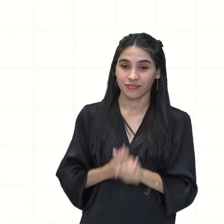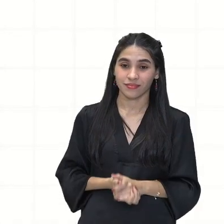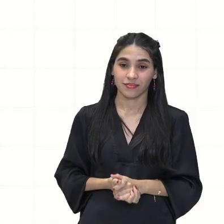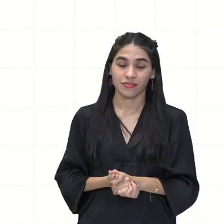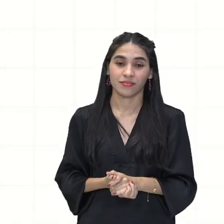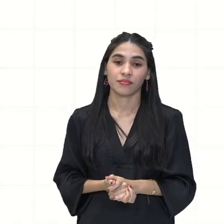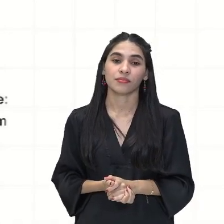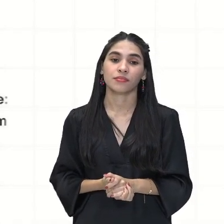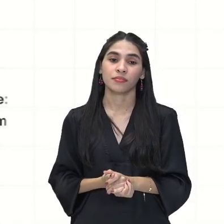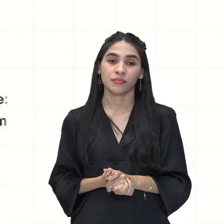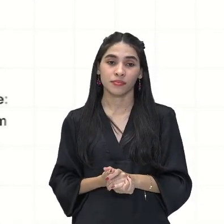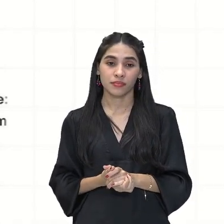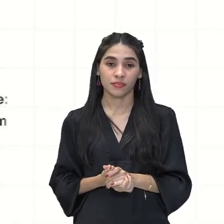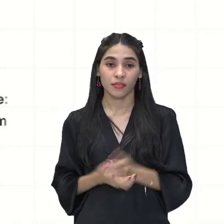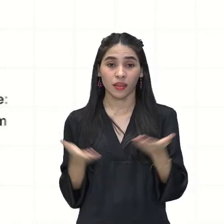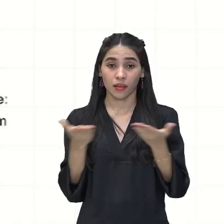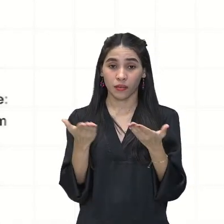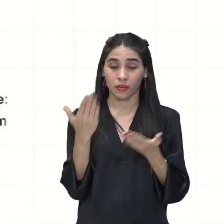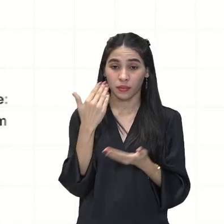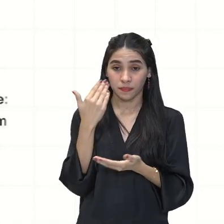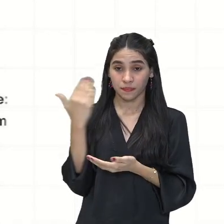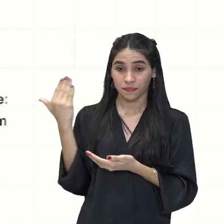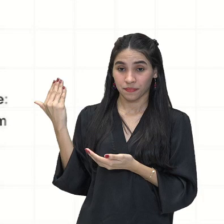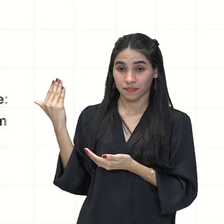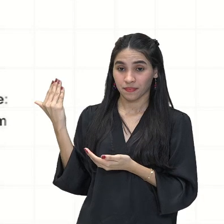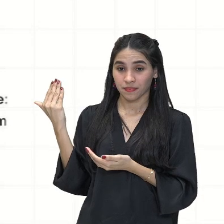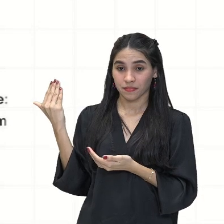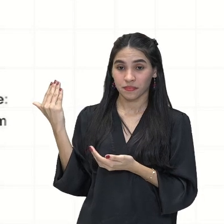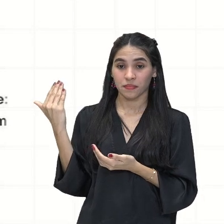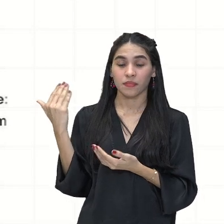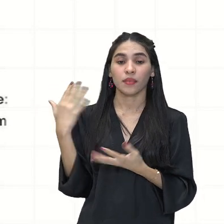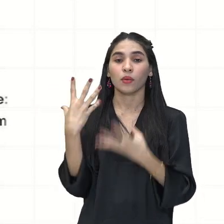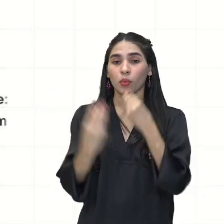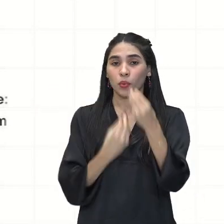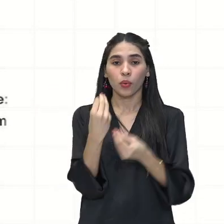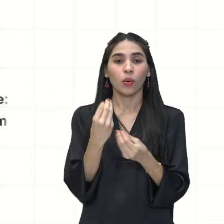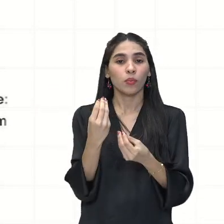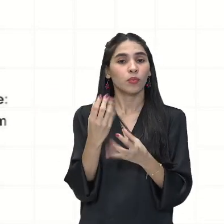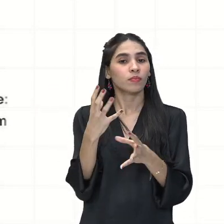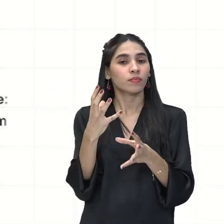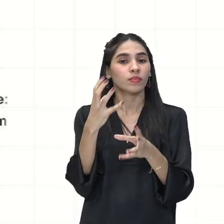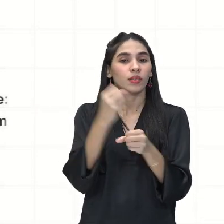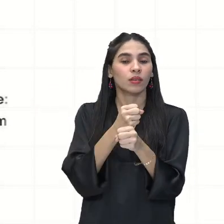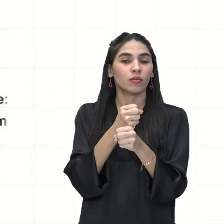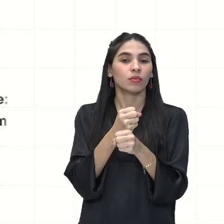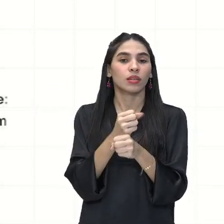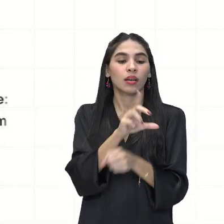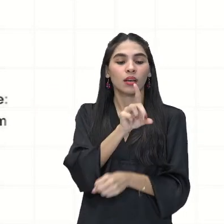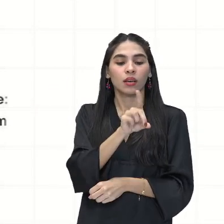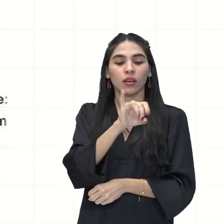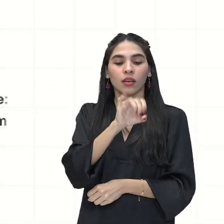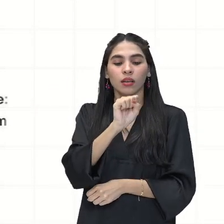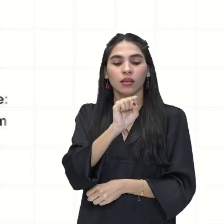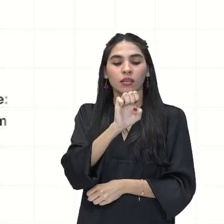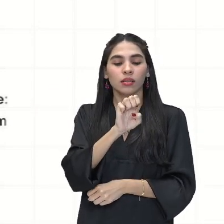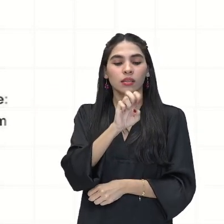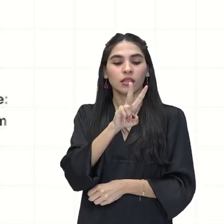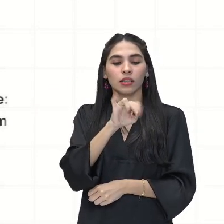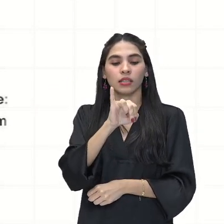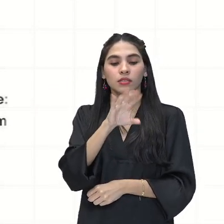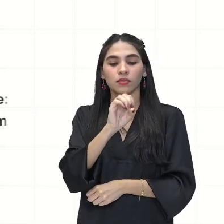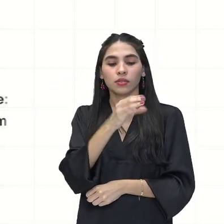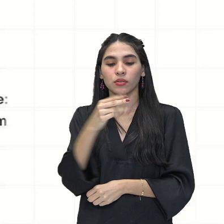continuar. Vamos ver agora, então, olha, como calcular esse desvio, né?